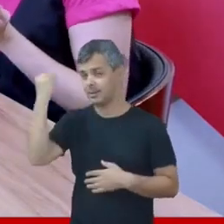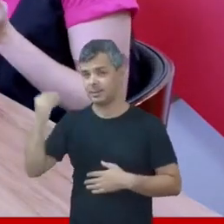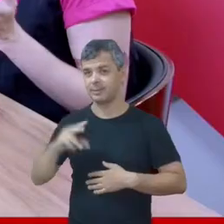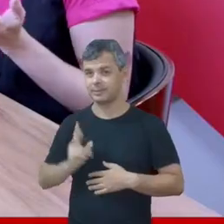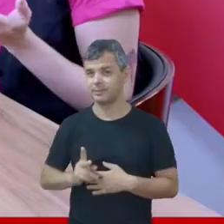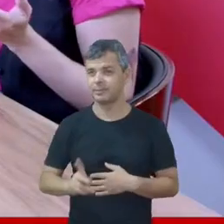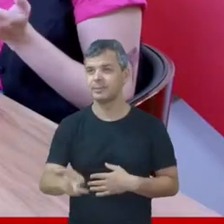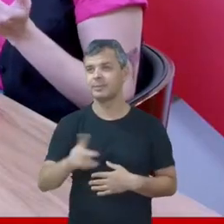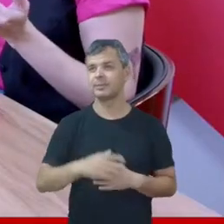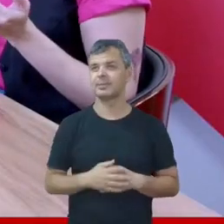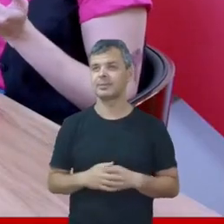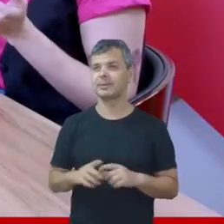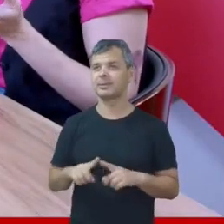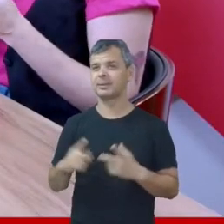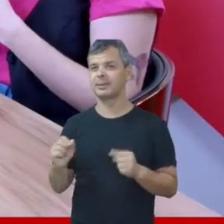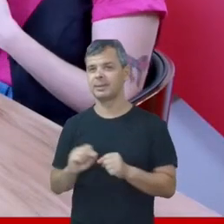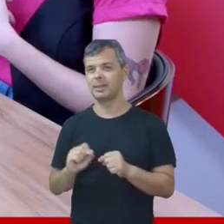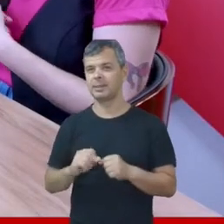estourado.